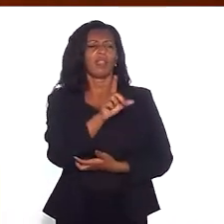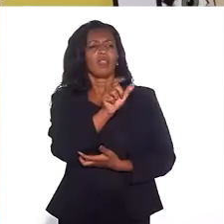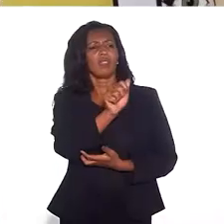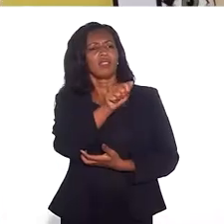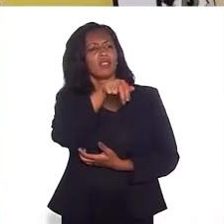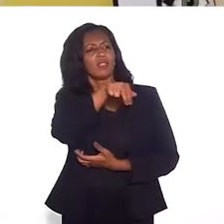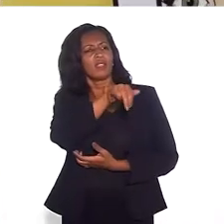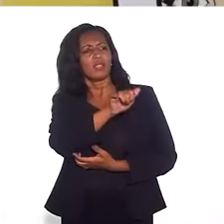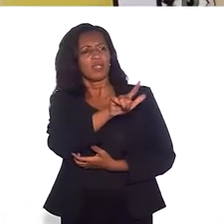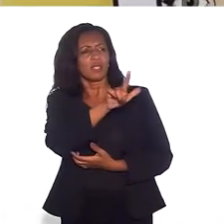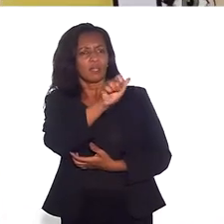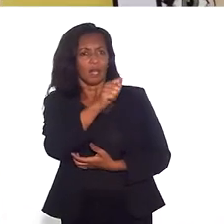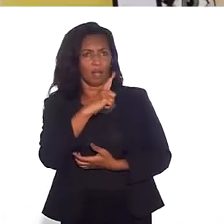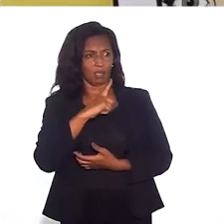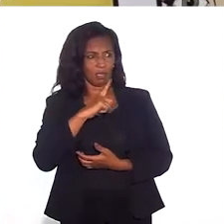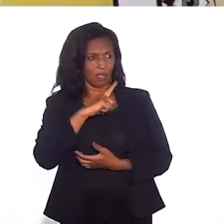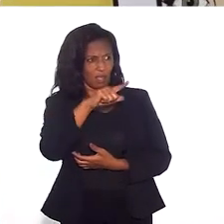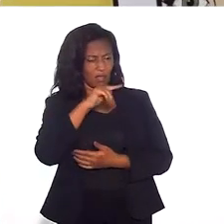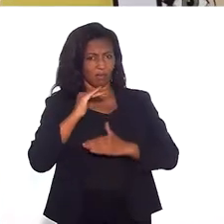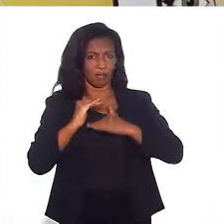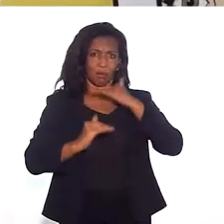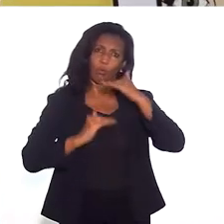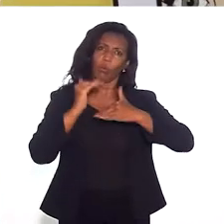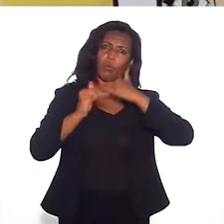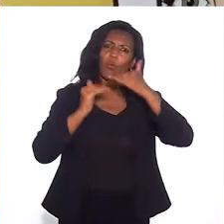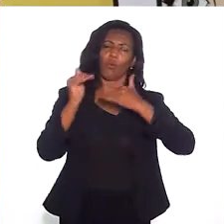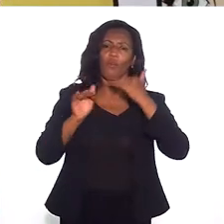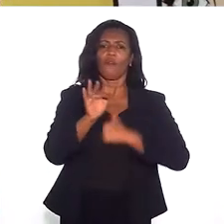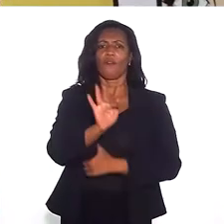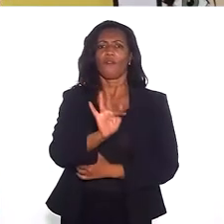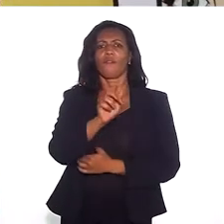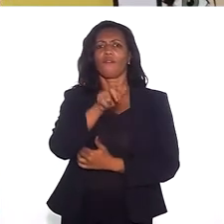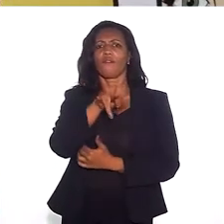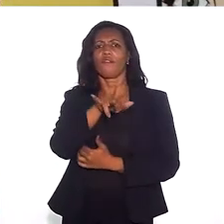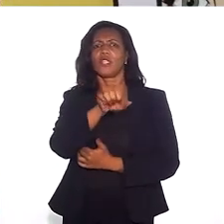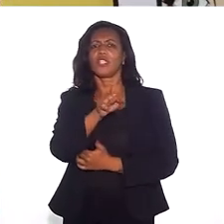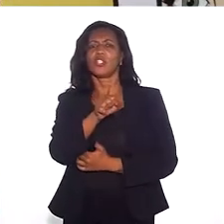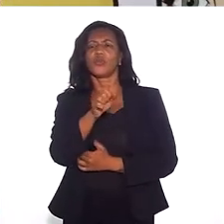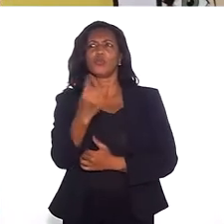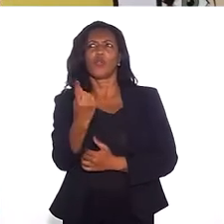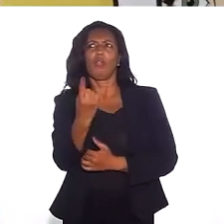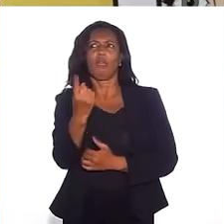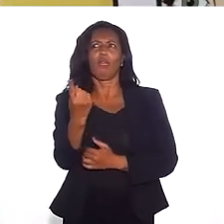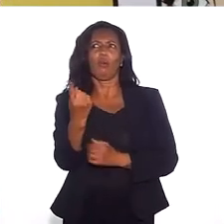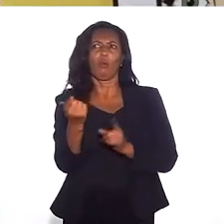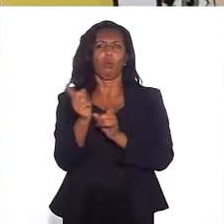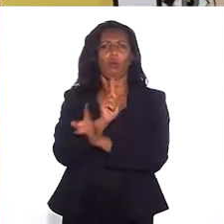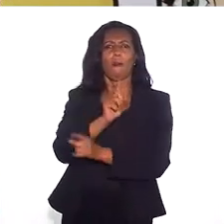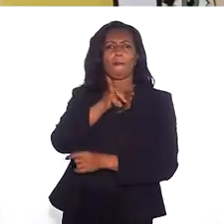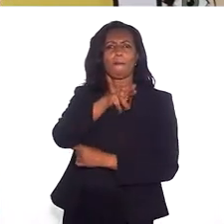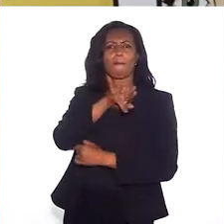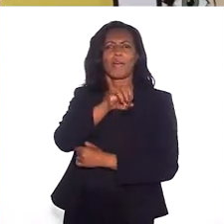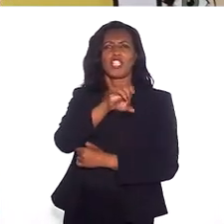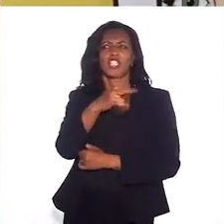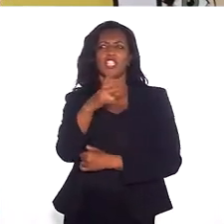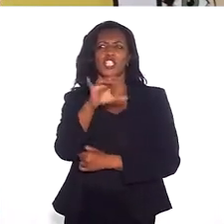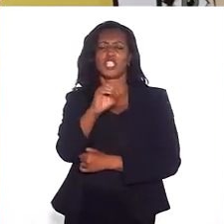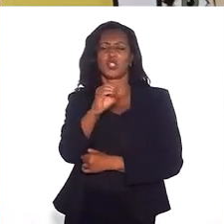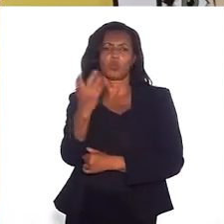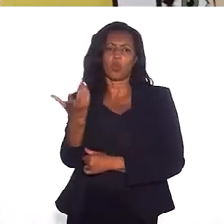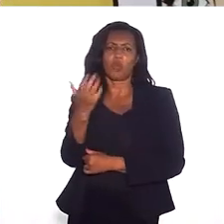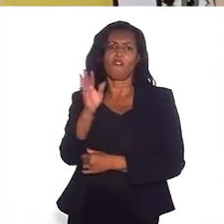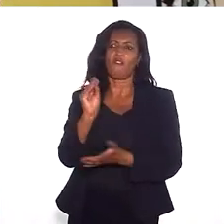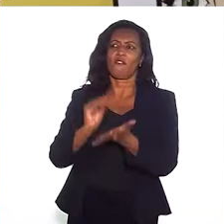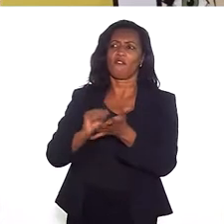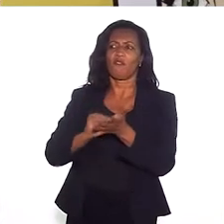existe a construção de que o feminismo é o antimachismo, né? Ou seja, ainda